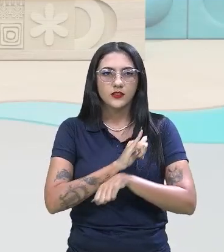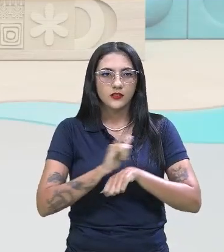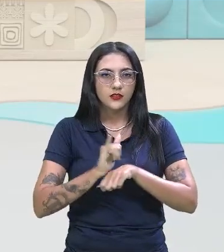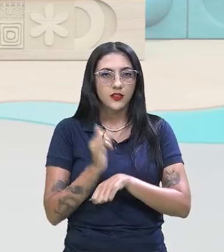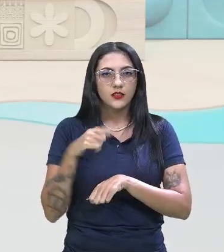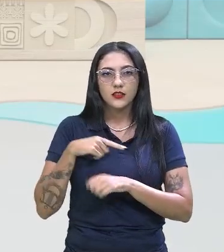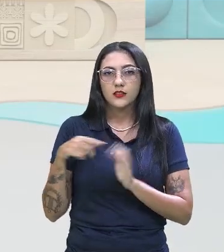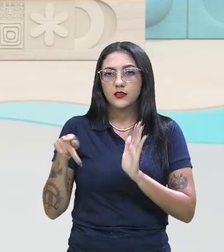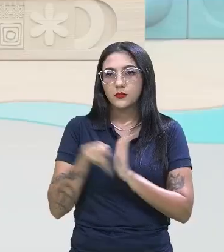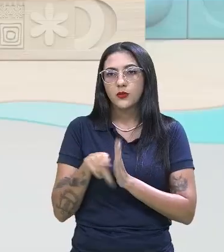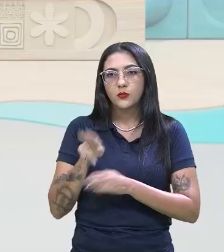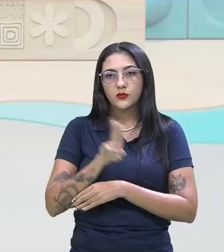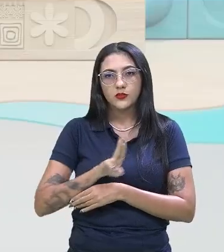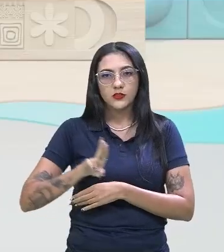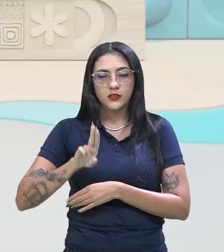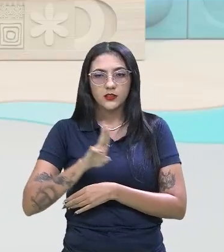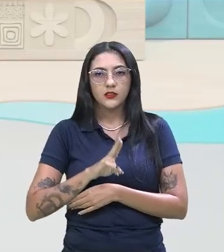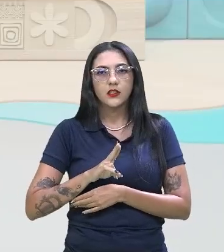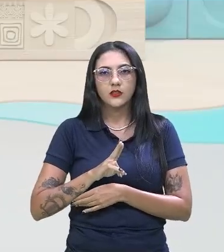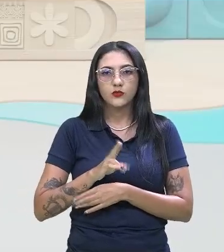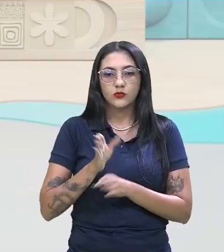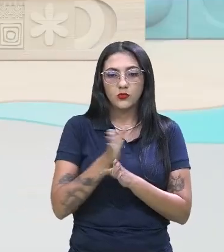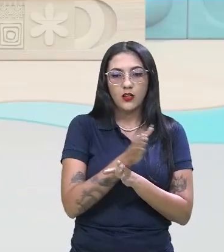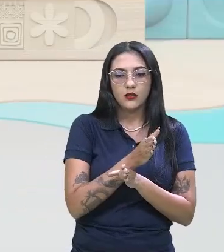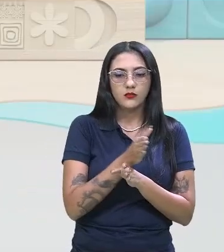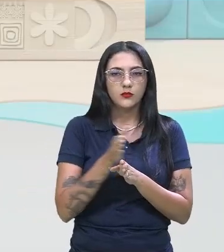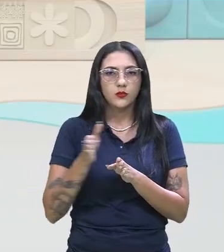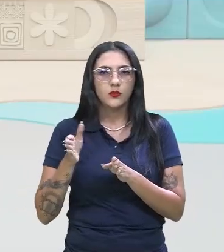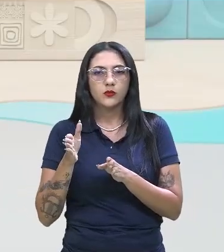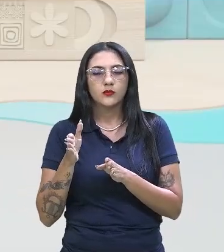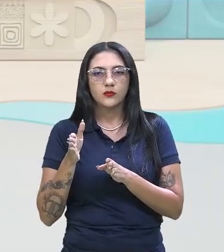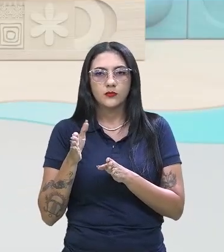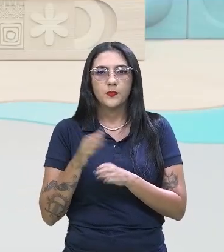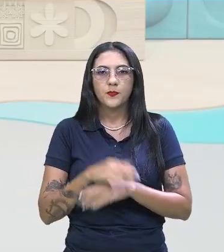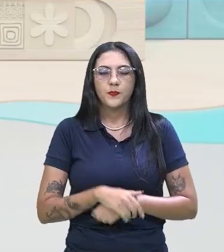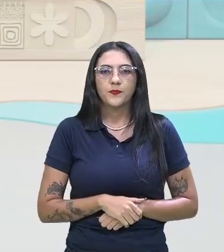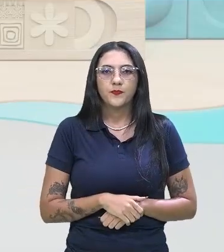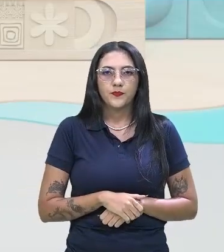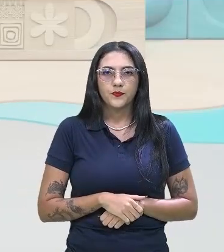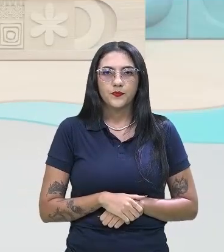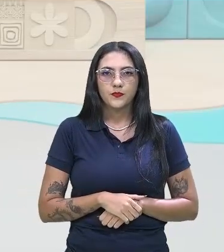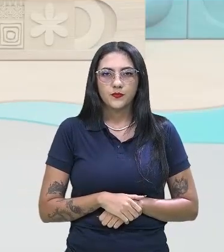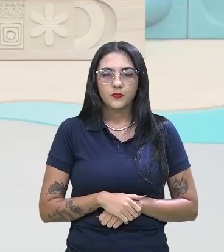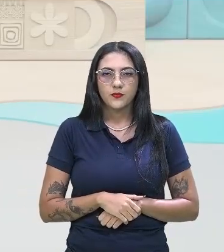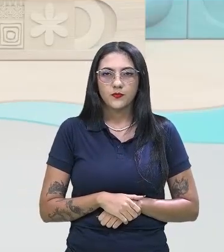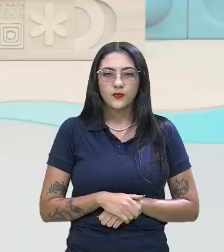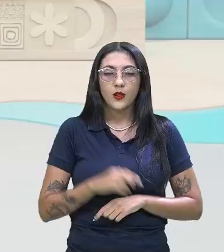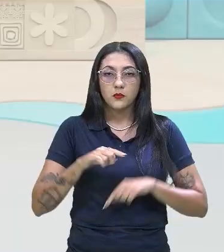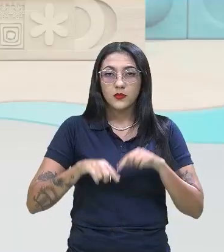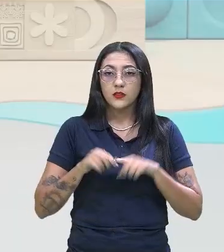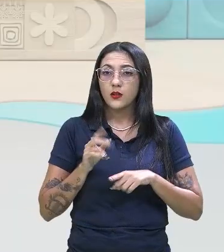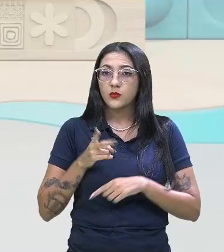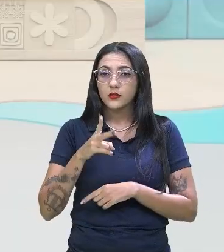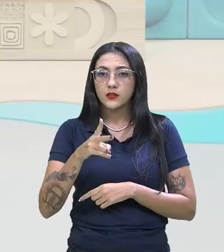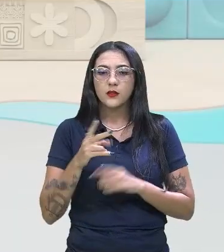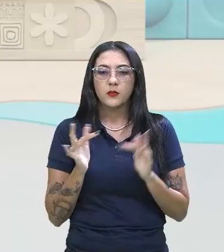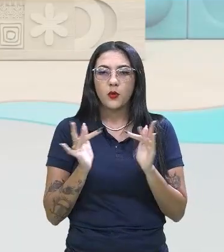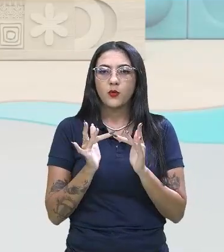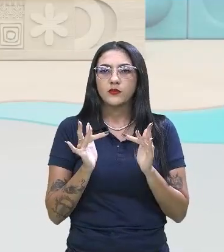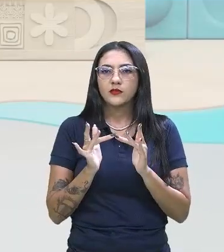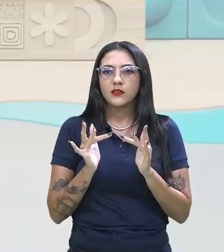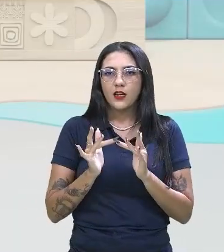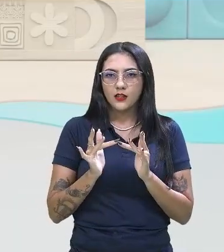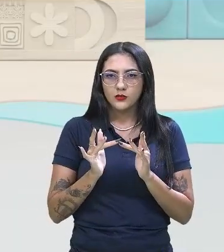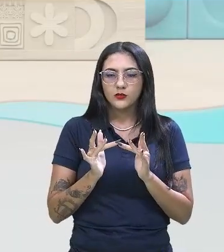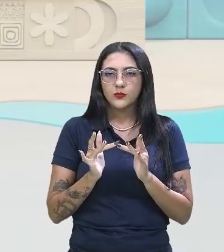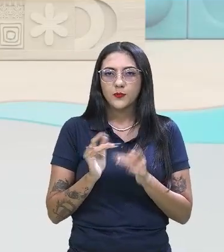da bola de um lado para o outro. O taco deve estar sempre com a parte plana em contato com a bola.